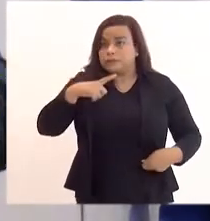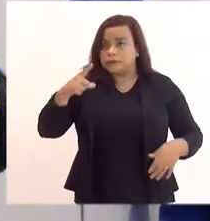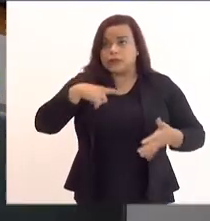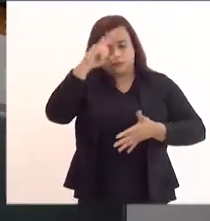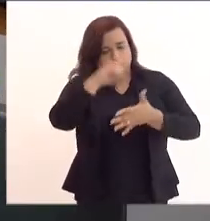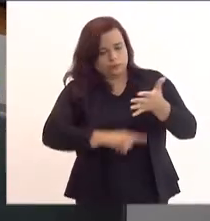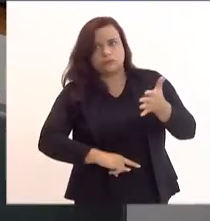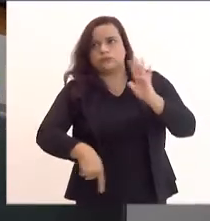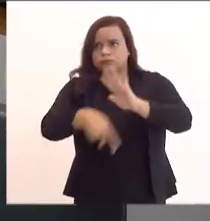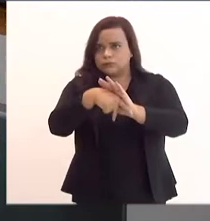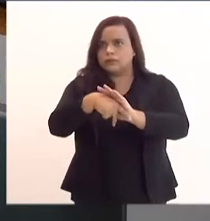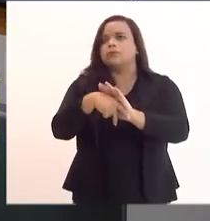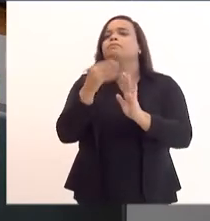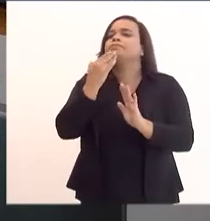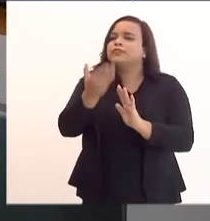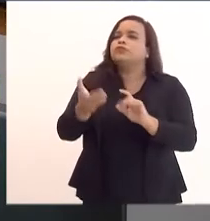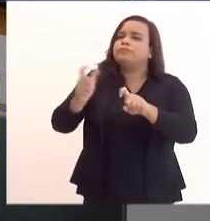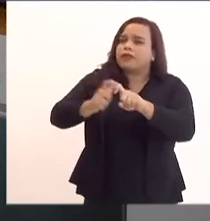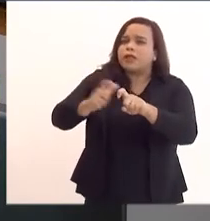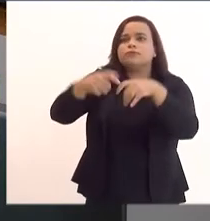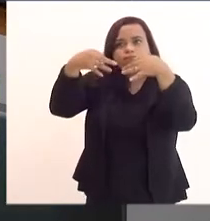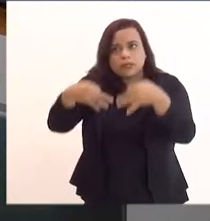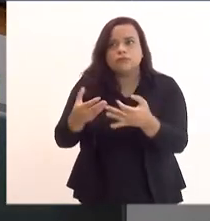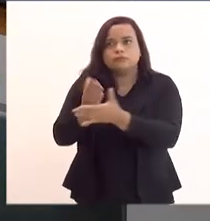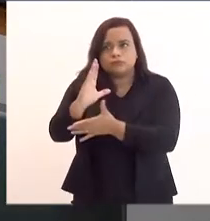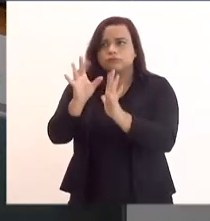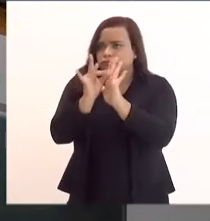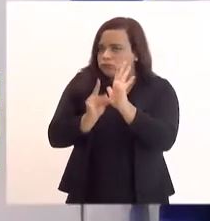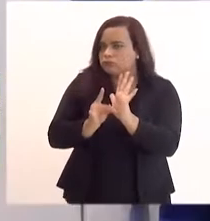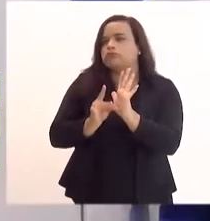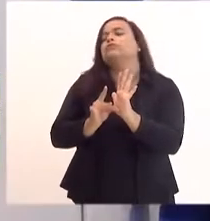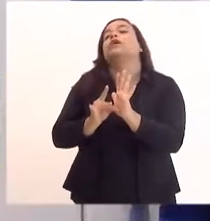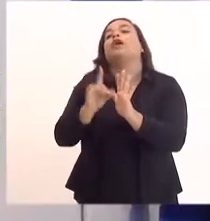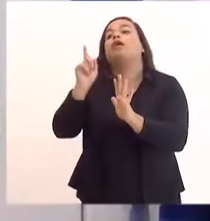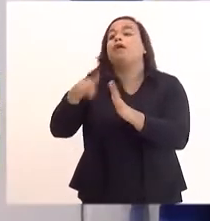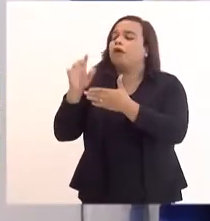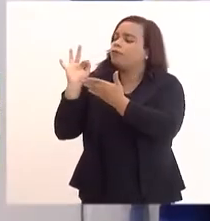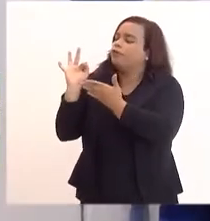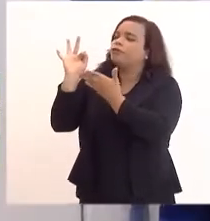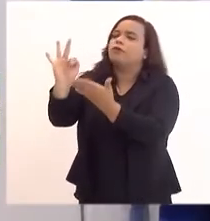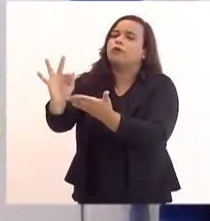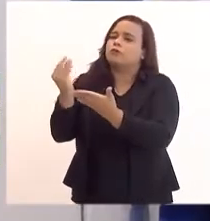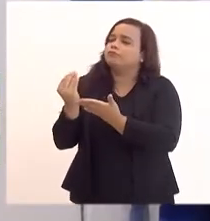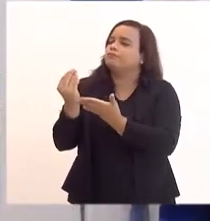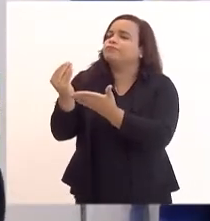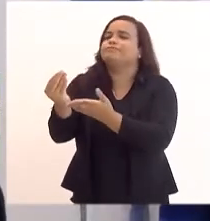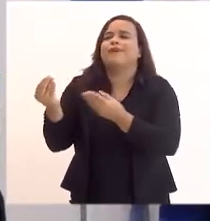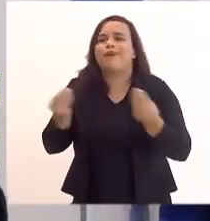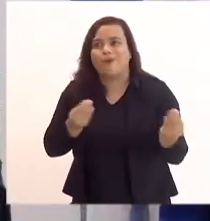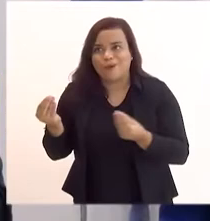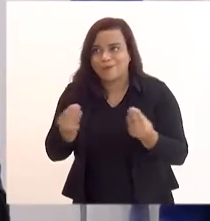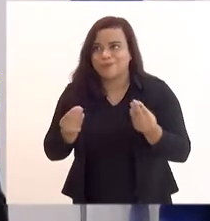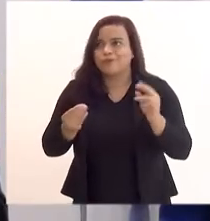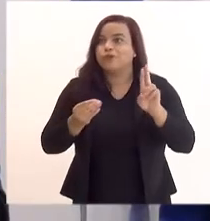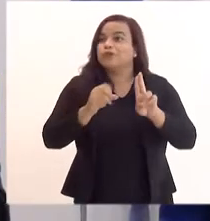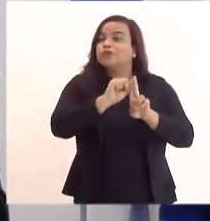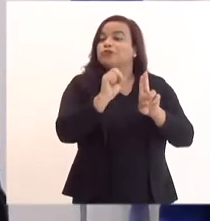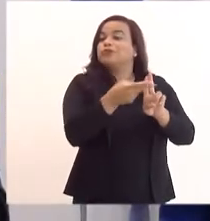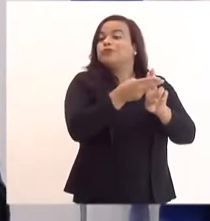Com a receita médica aprovada, etc. Porém, o que eu estou discutindo aqui... É a forma. O fornecimento. O SUS não